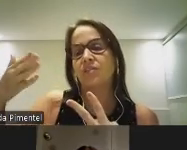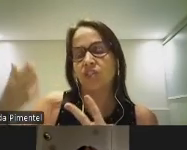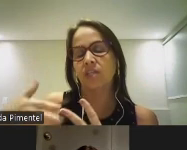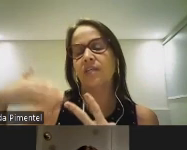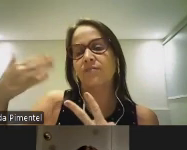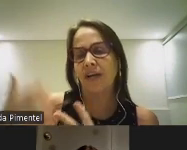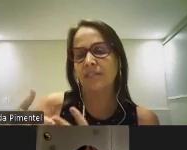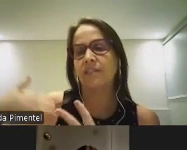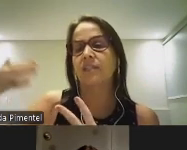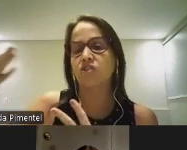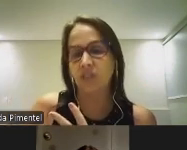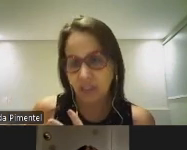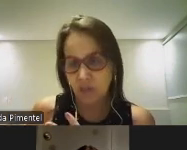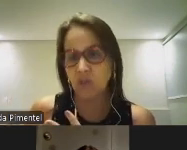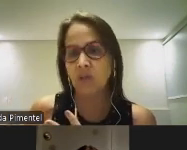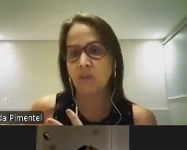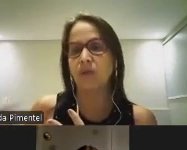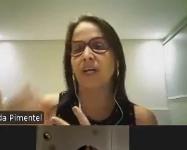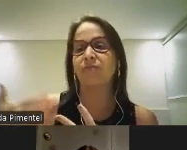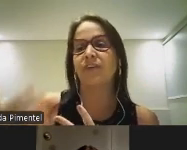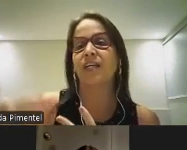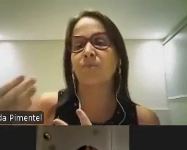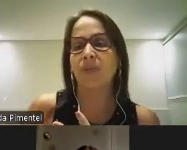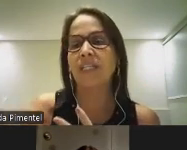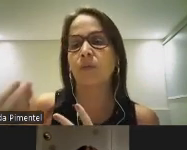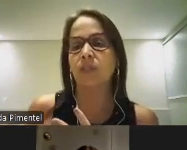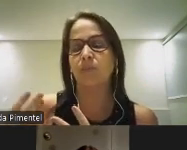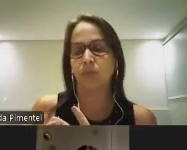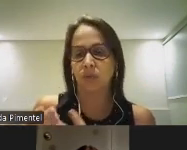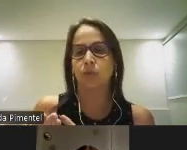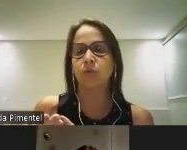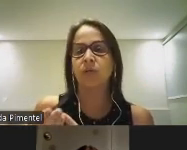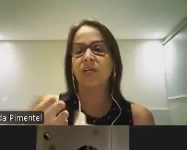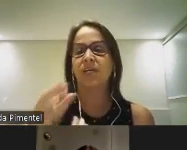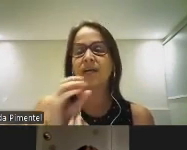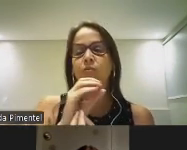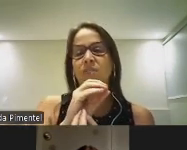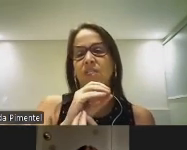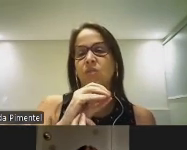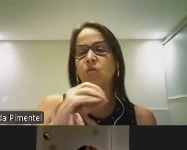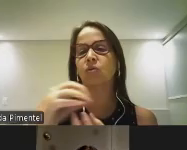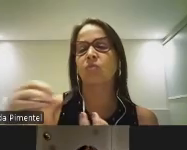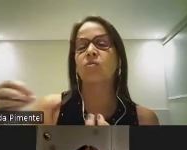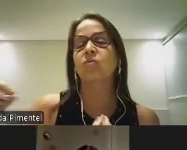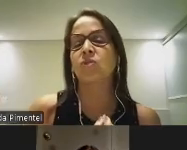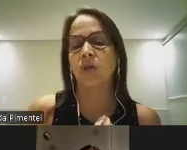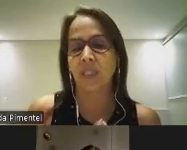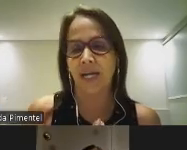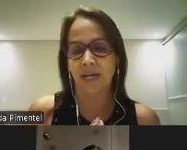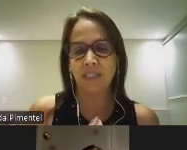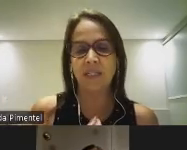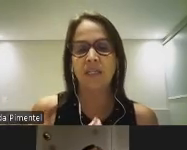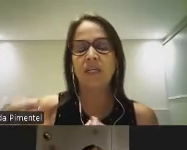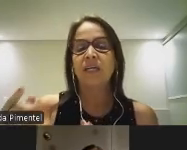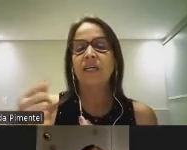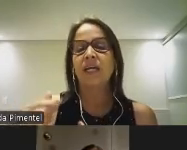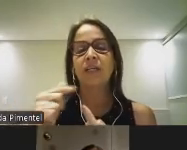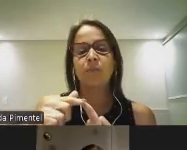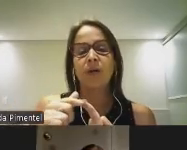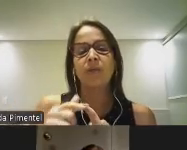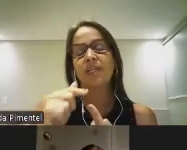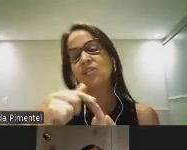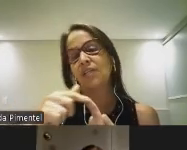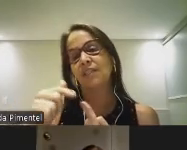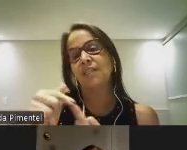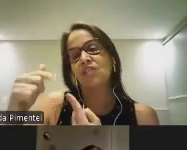você chegue na fase de descanso, porque ela fragmenta o tempo todo, é como se esse sono não consolidasse, e